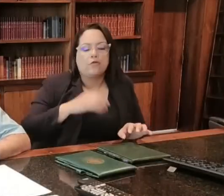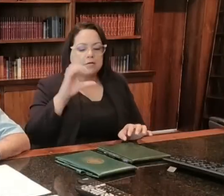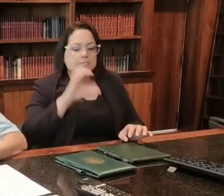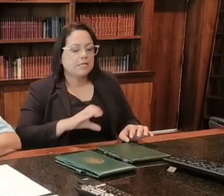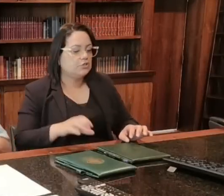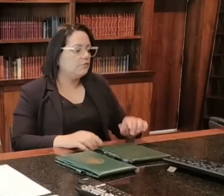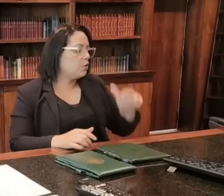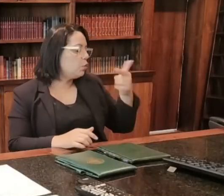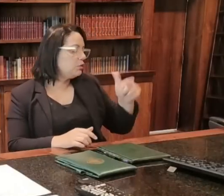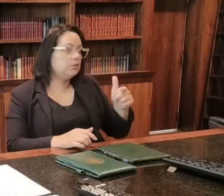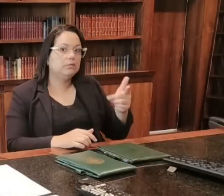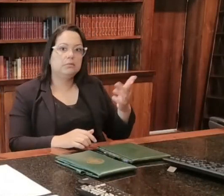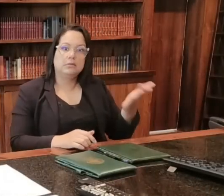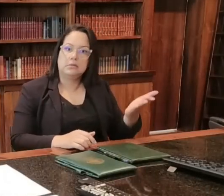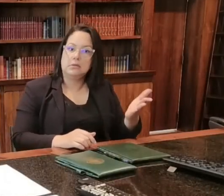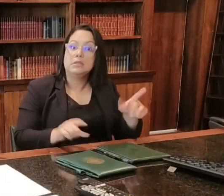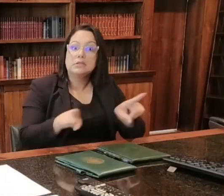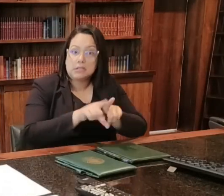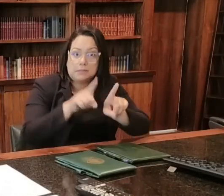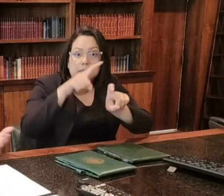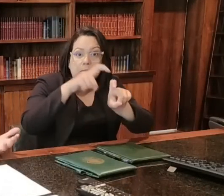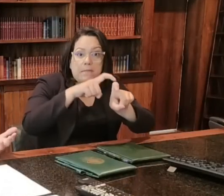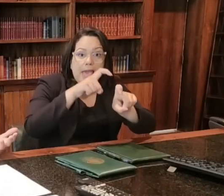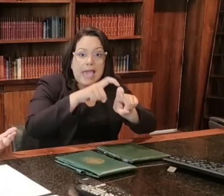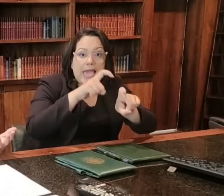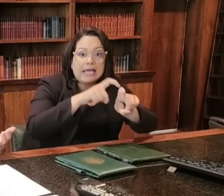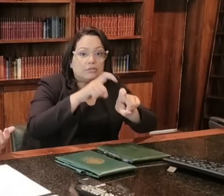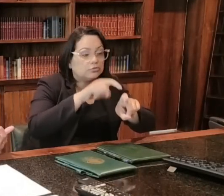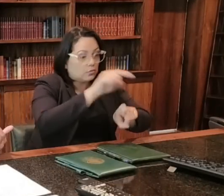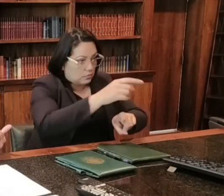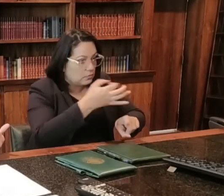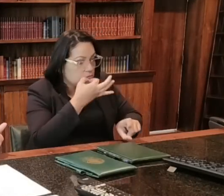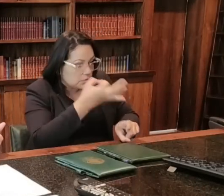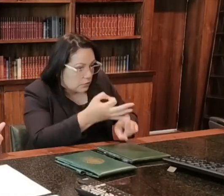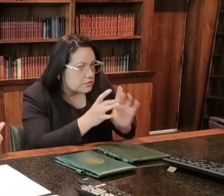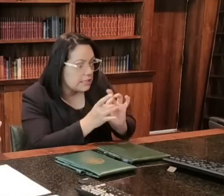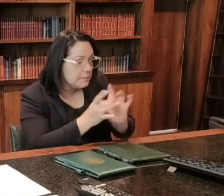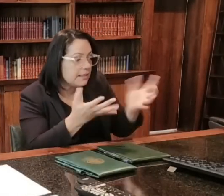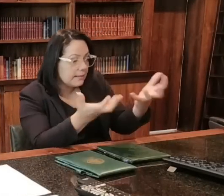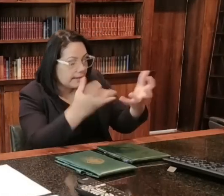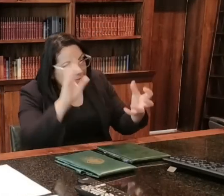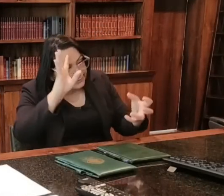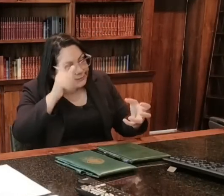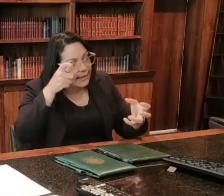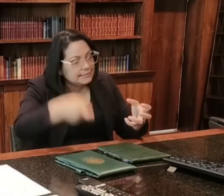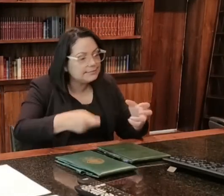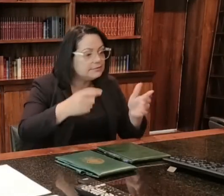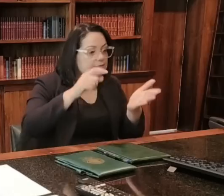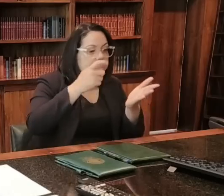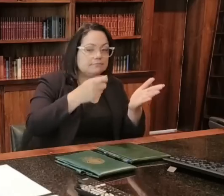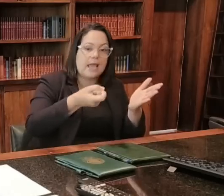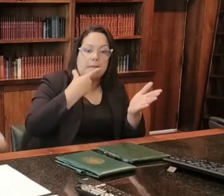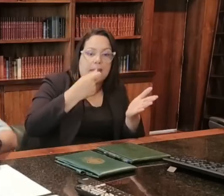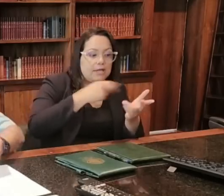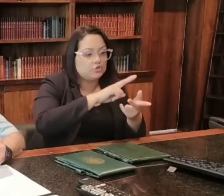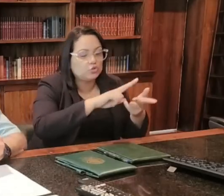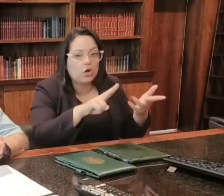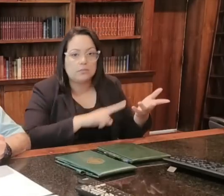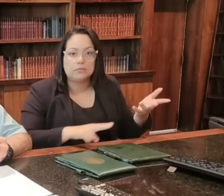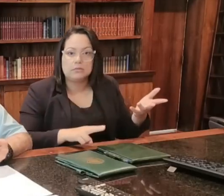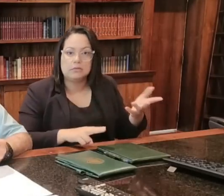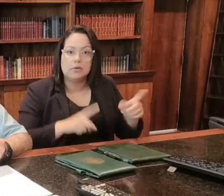antidemocráticos não podem ser rotuladas de bolsonaristas ele faz até uma crítica tentando